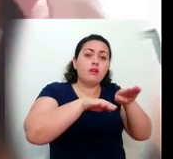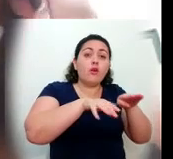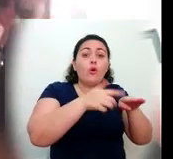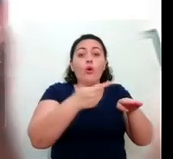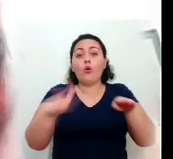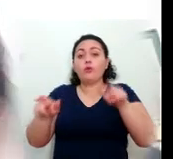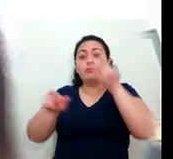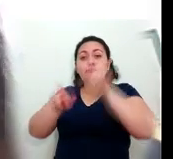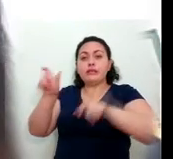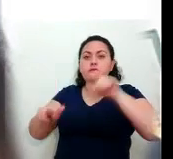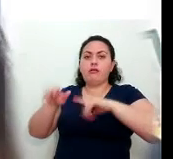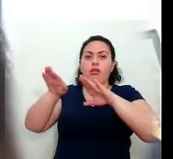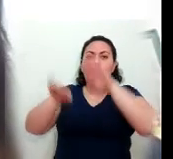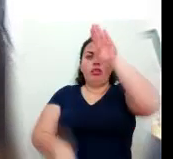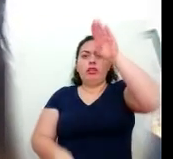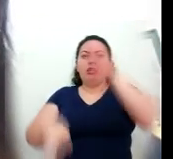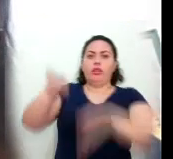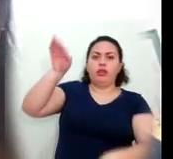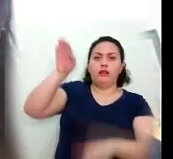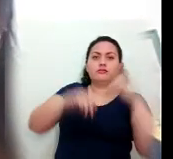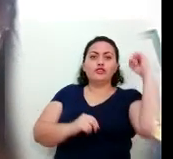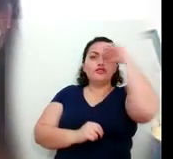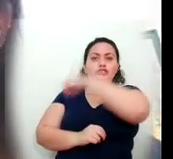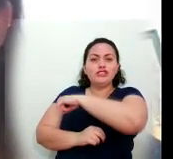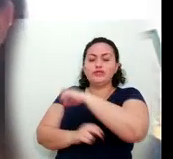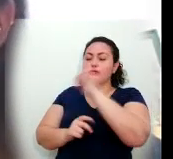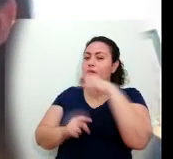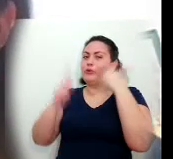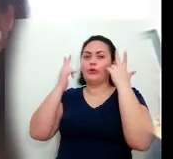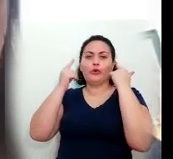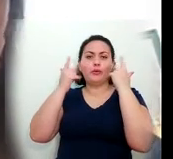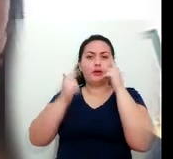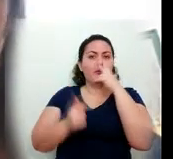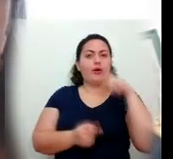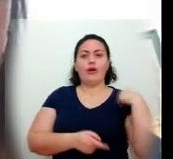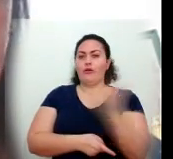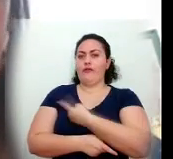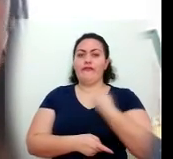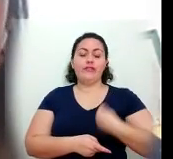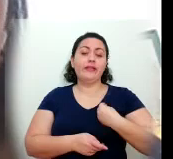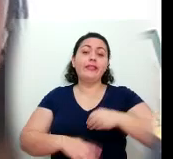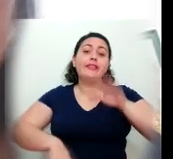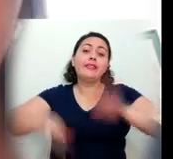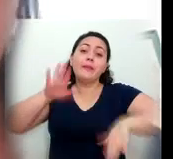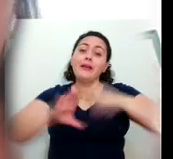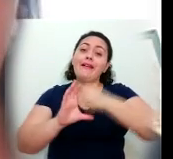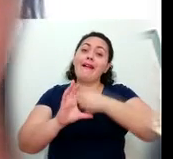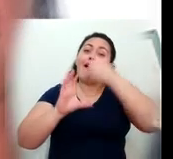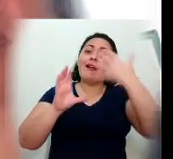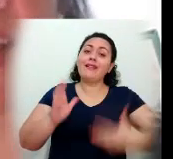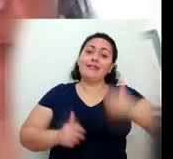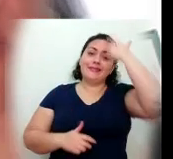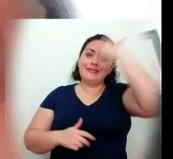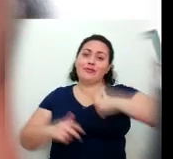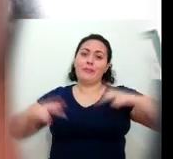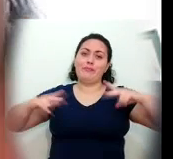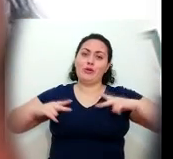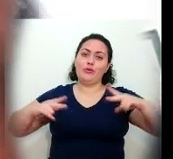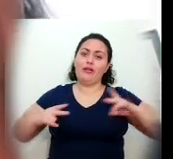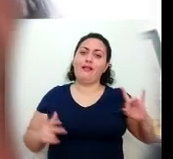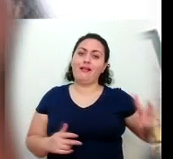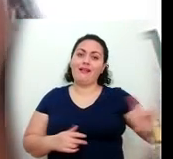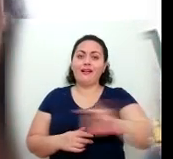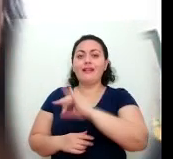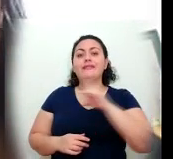é absolutamente esperado, né? Como em Uhum. tudo na nossa vida, porque depende um pouco das características individuais, né? E do que a gente já vinha